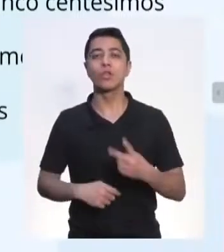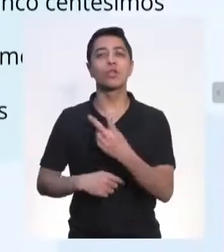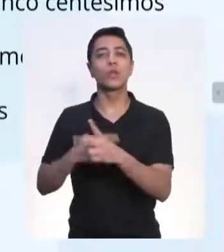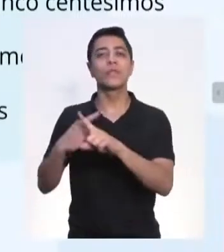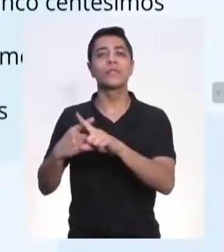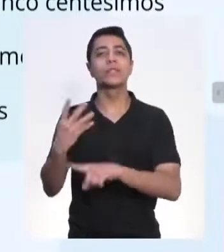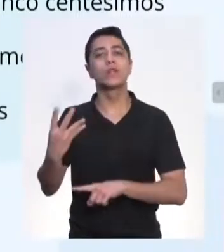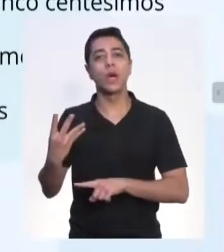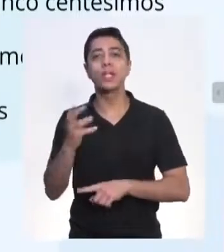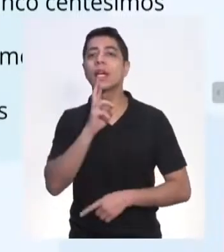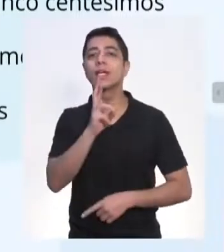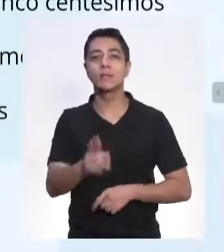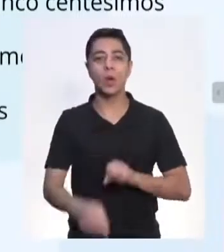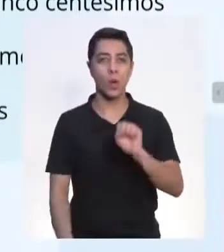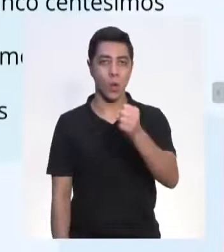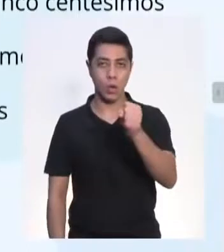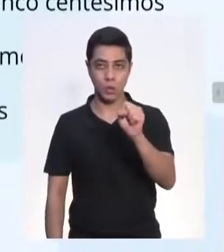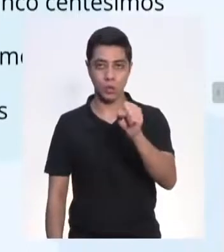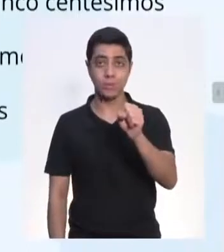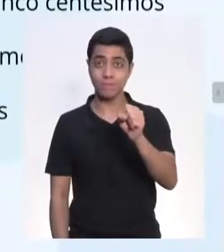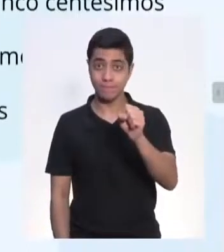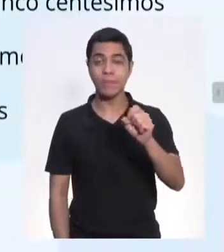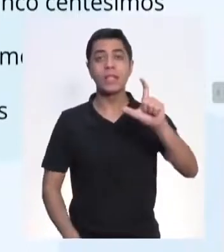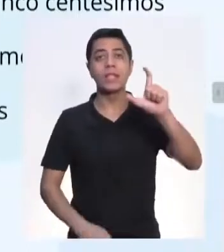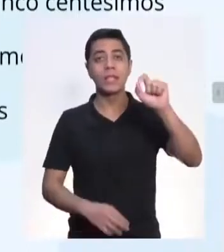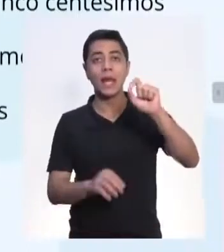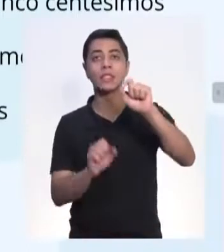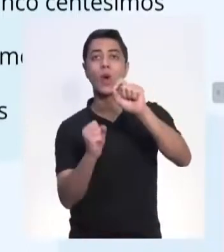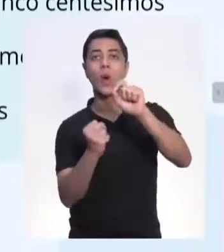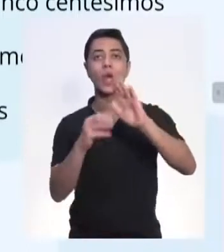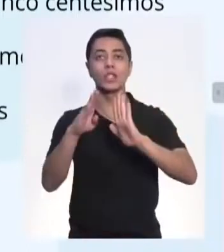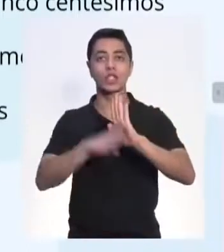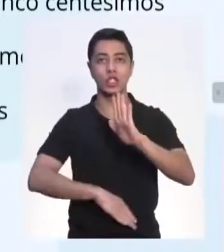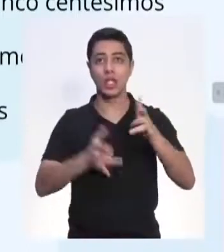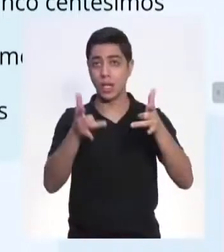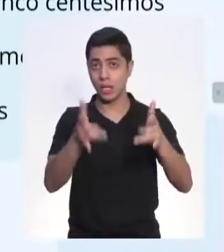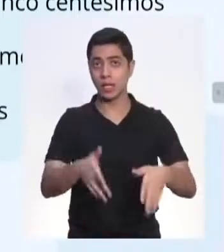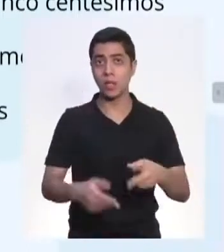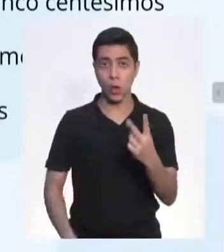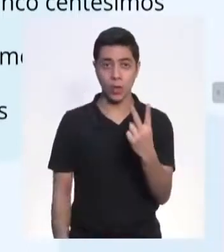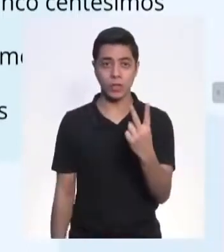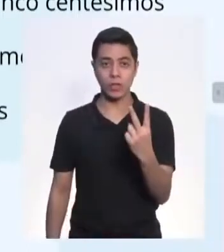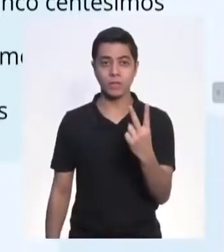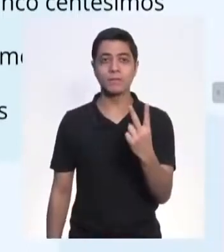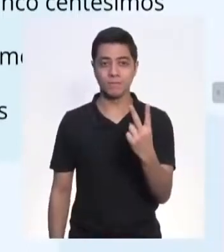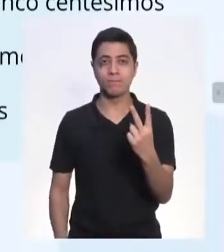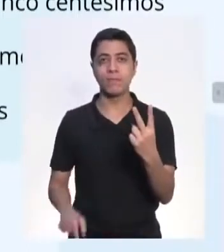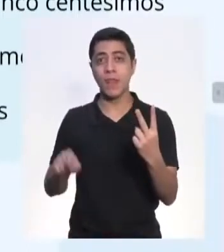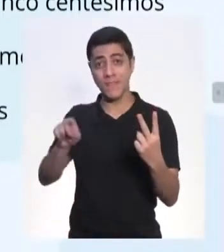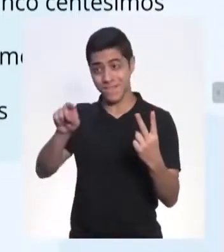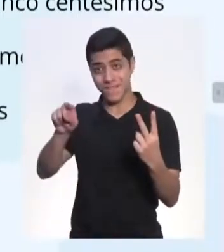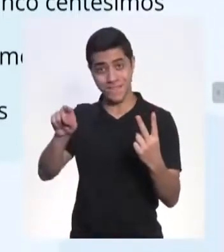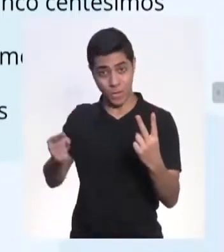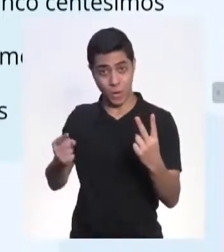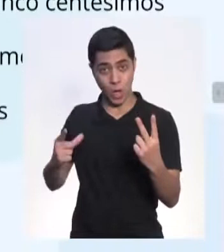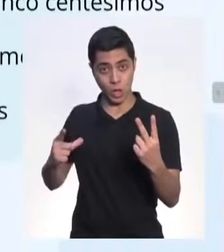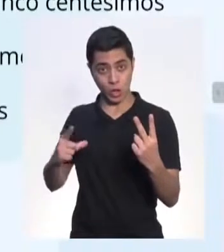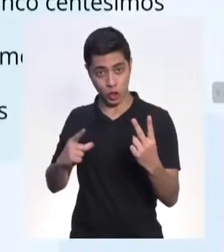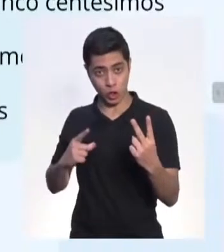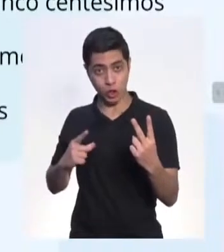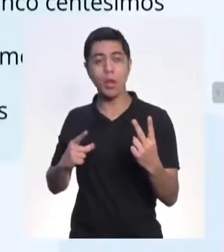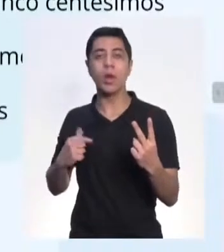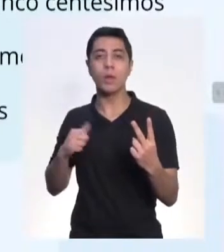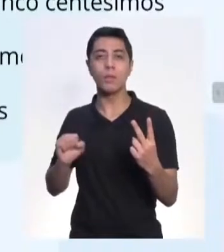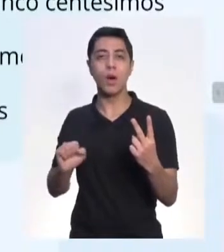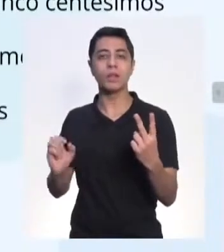é 8. 10 tira 8, 2. A vírgula me dá direito a pôr um 0 em cada